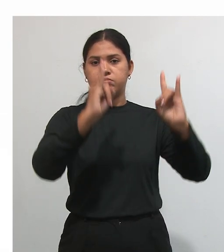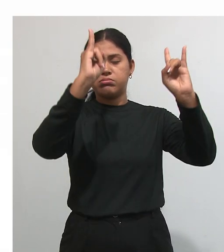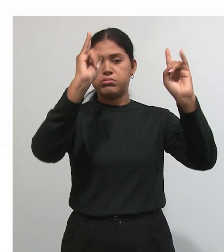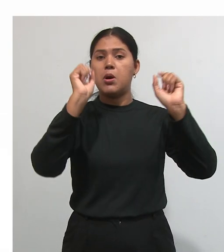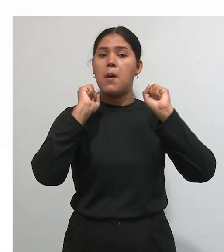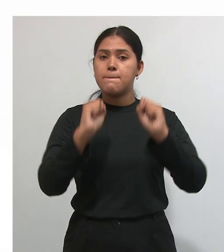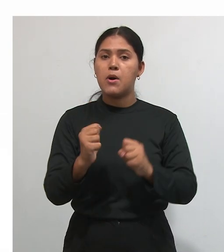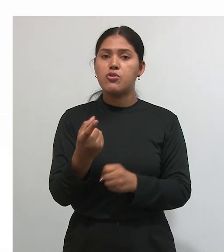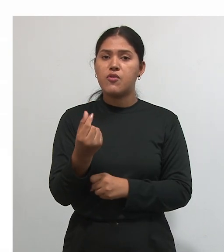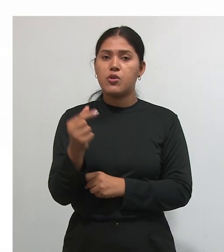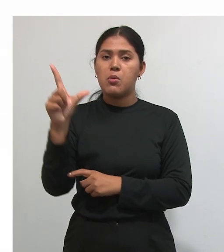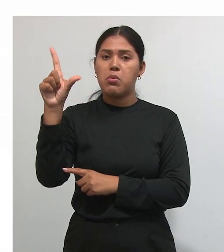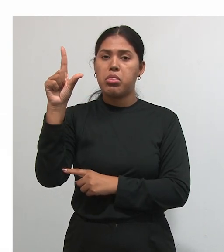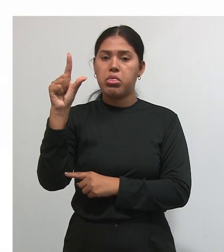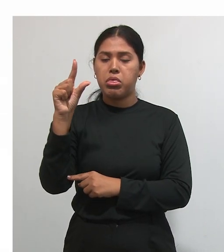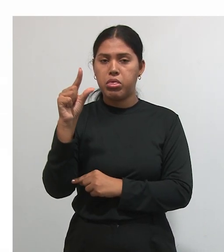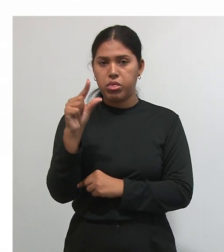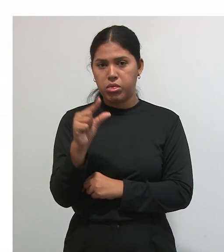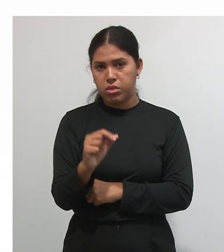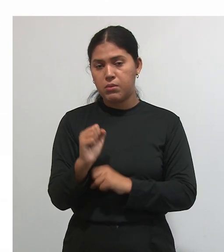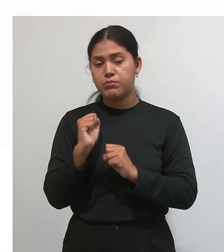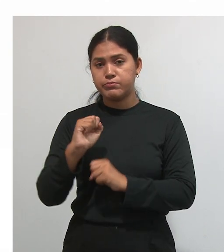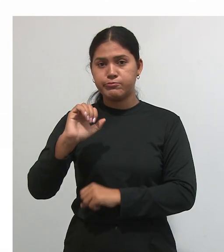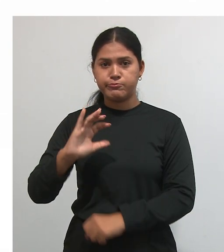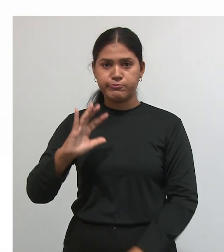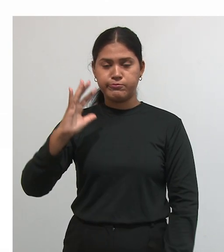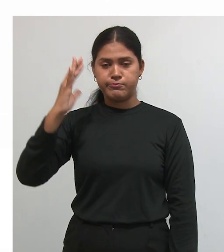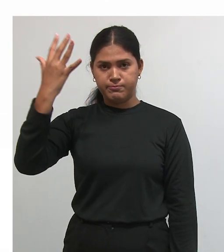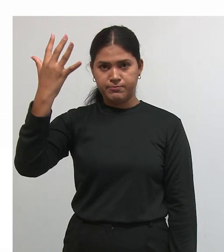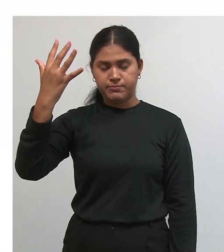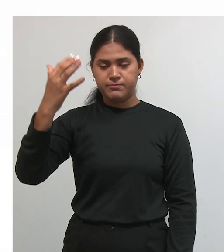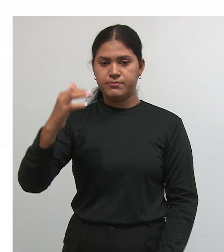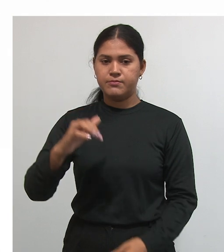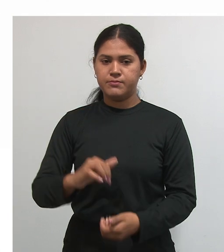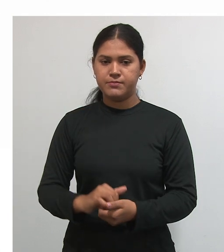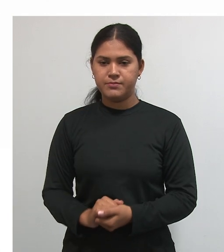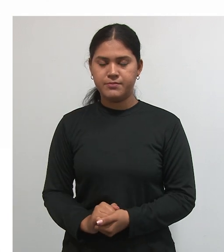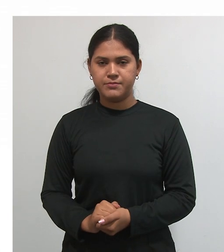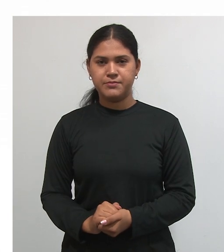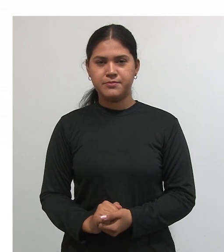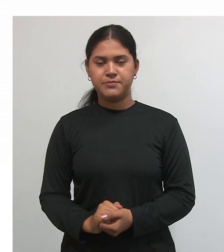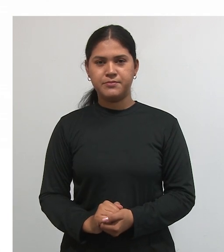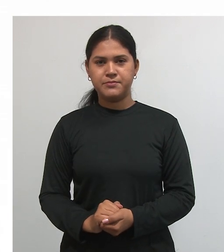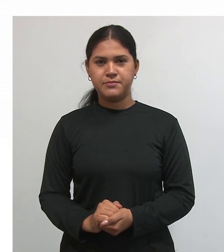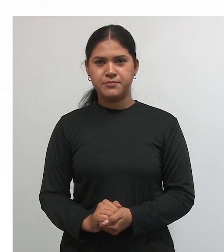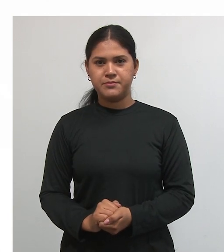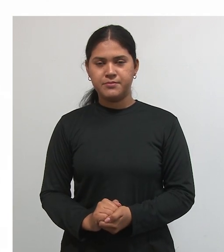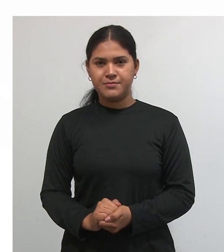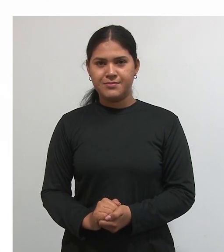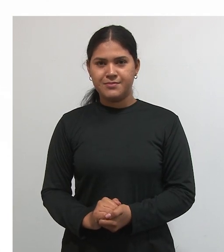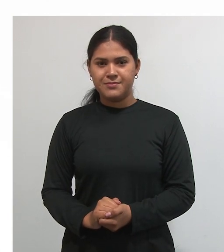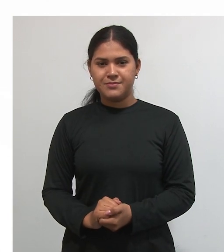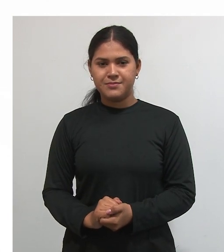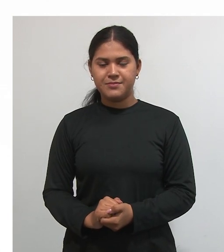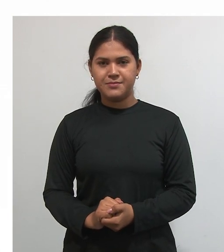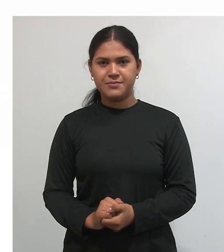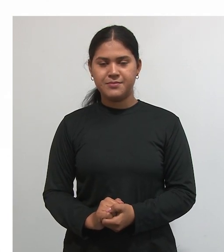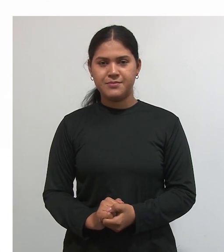a ser depreciado. Por isso que agora sim existe a depreciação sim de